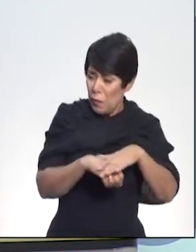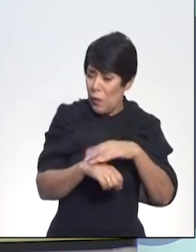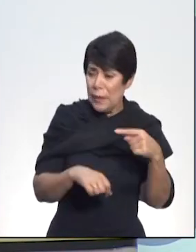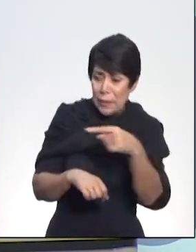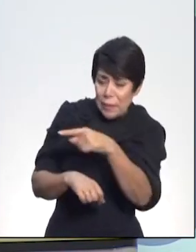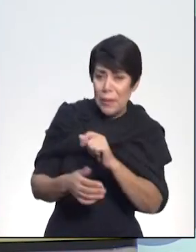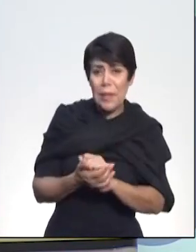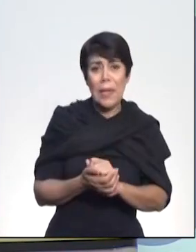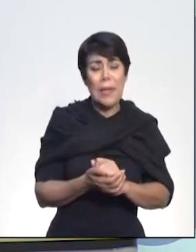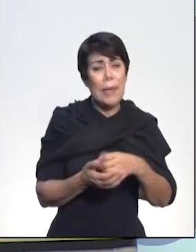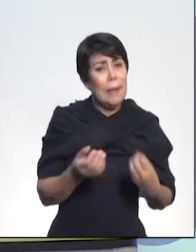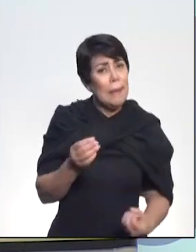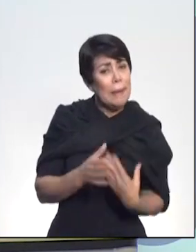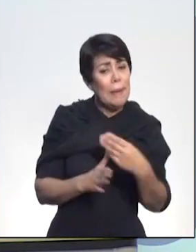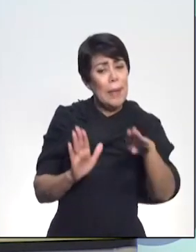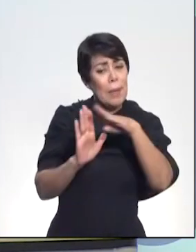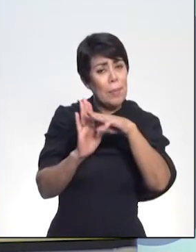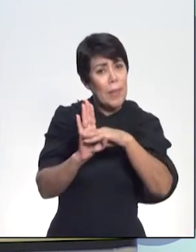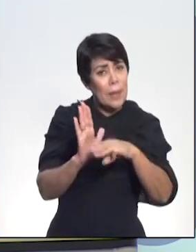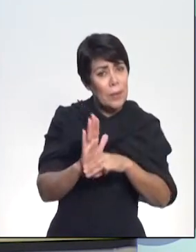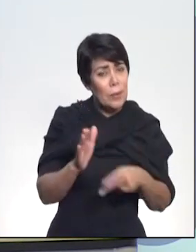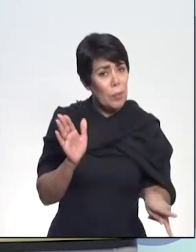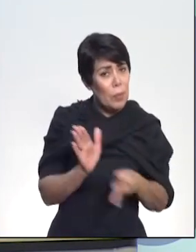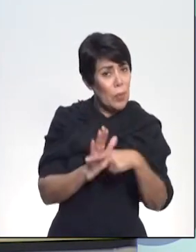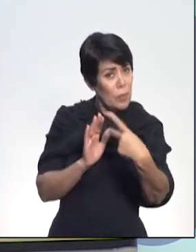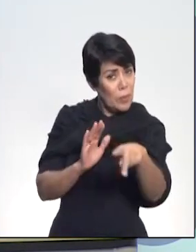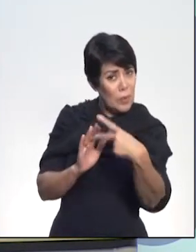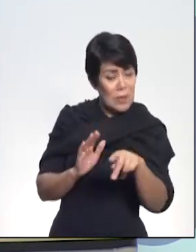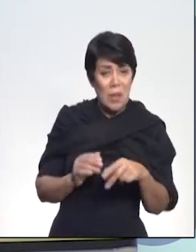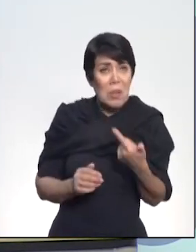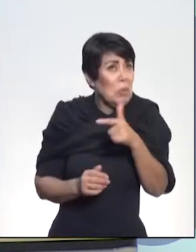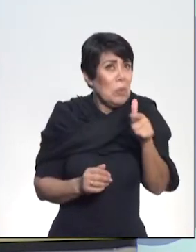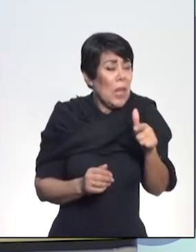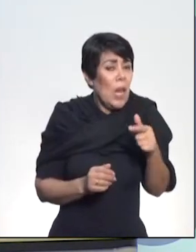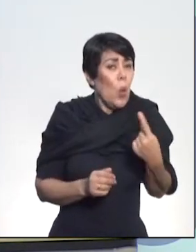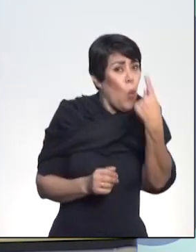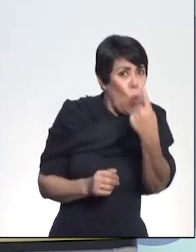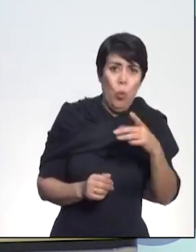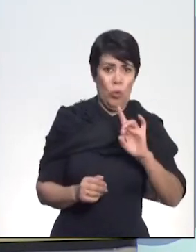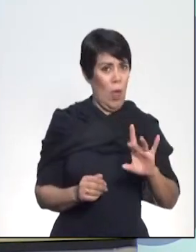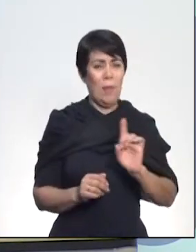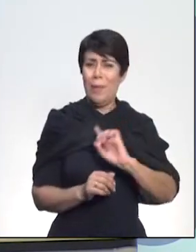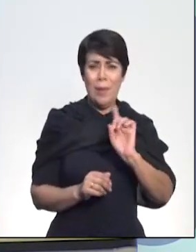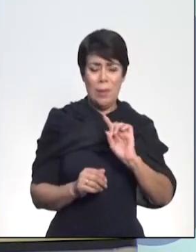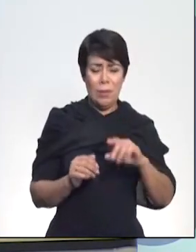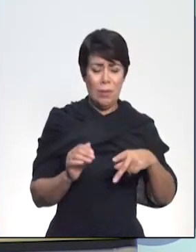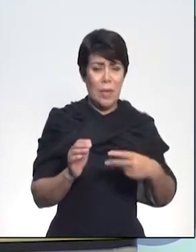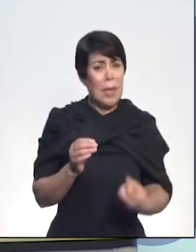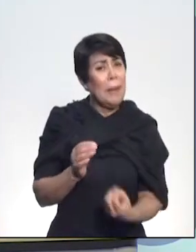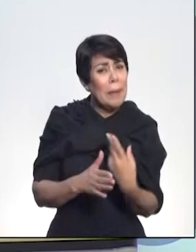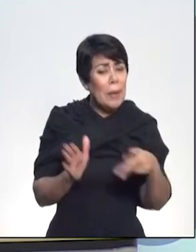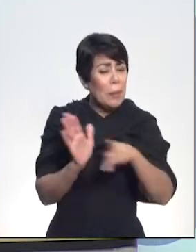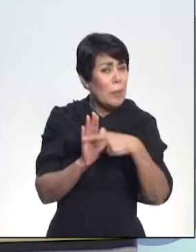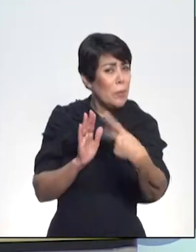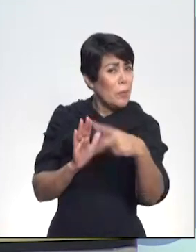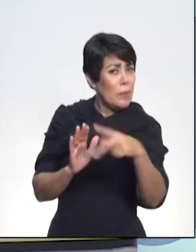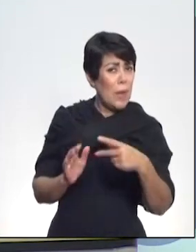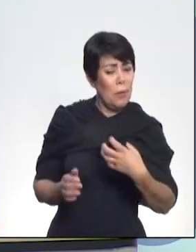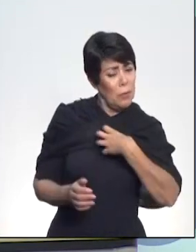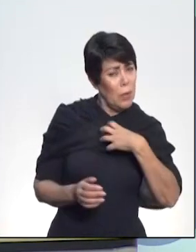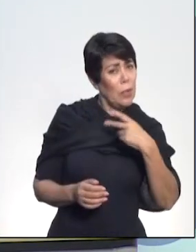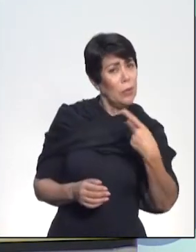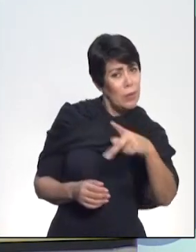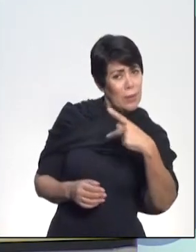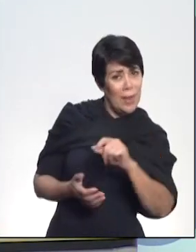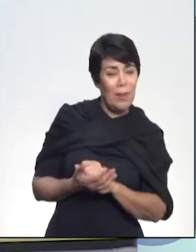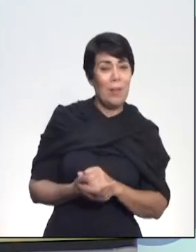Então, criem um método de vocês, igual a Luanda falou, não existe um método fechado, né? Crie o seu método, mas o importante é que